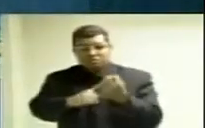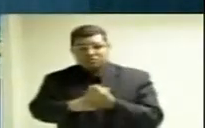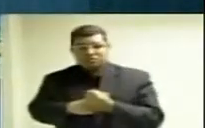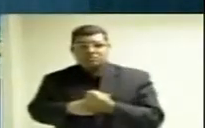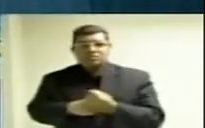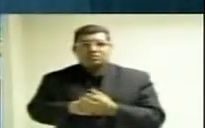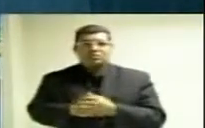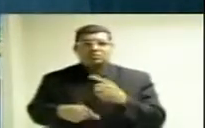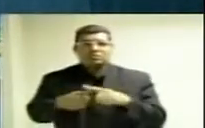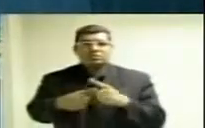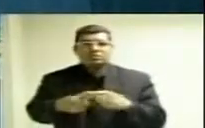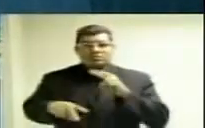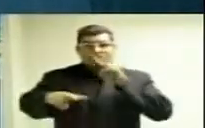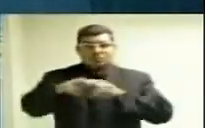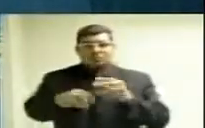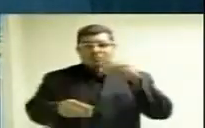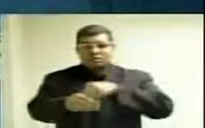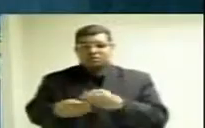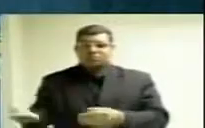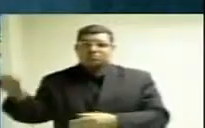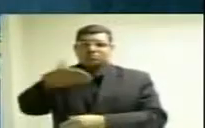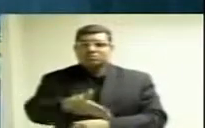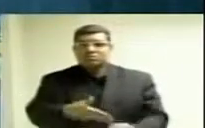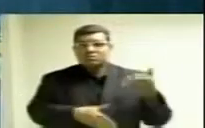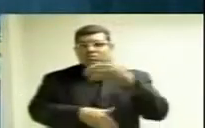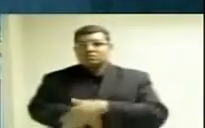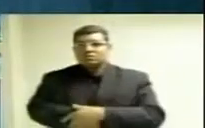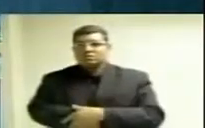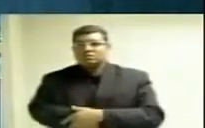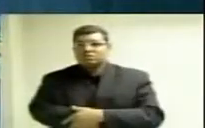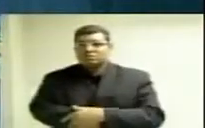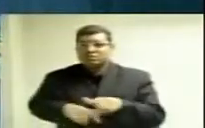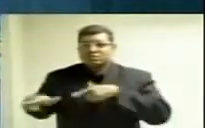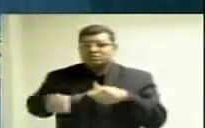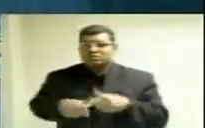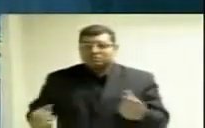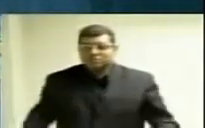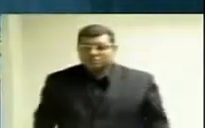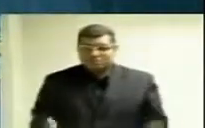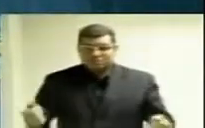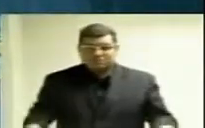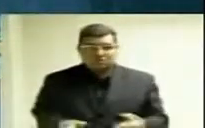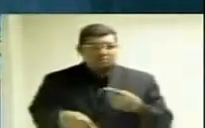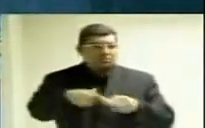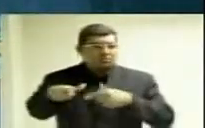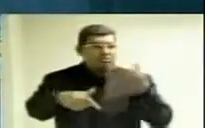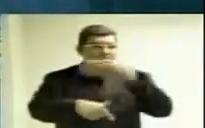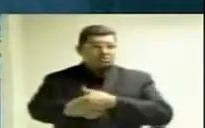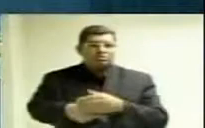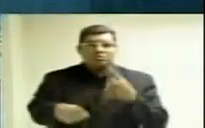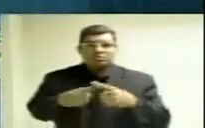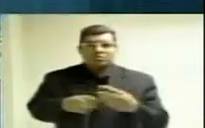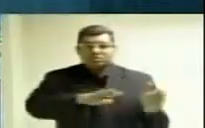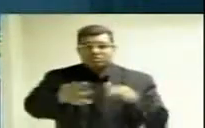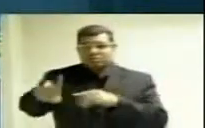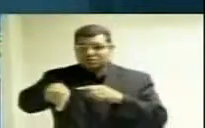sociedade. Porque esse preso que entrou lá vai sair. E a sociedade gasta muito durante o tempo que ele está lá, para